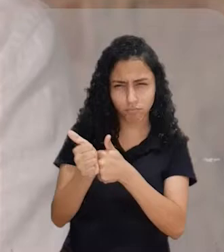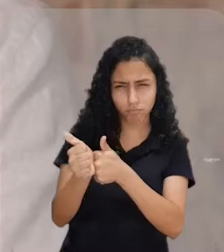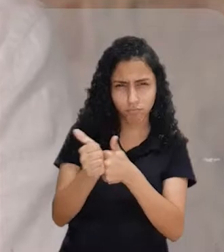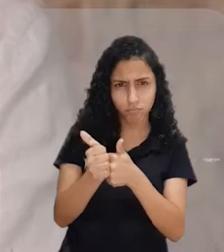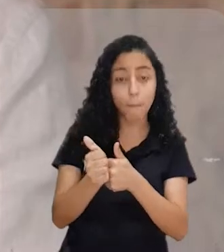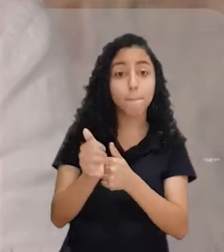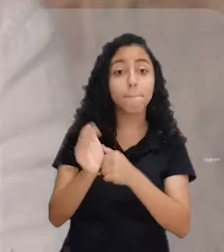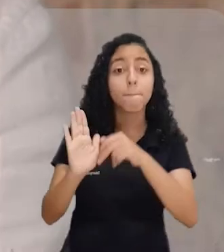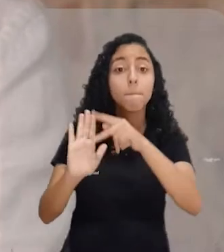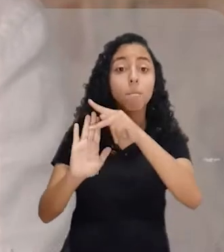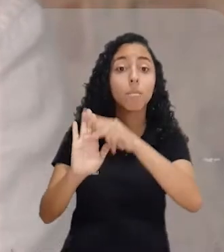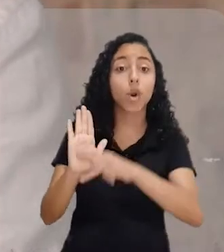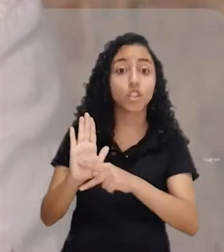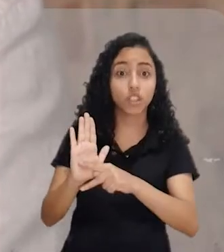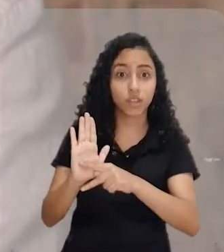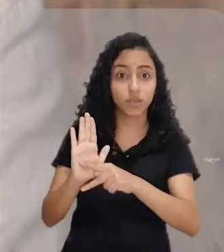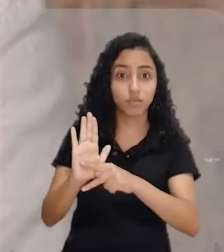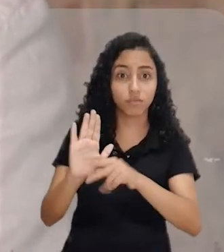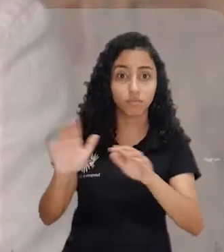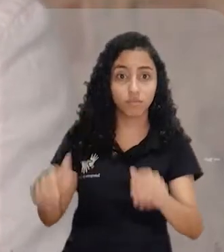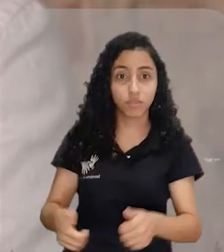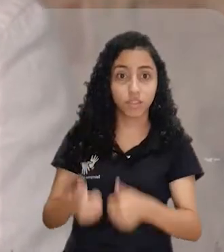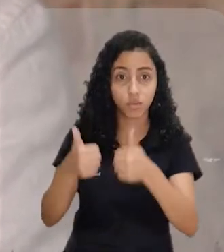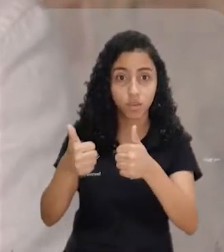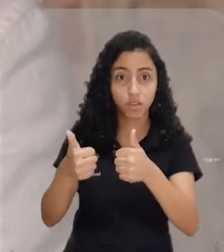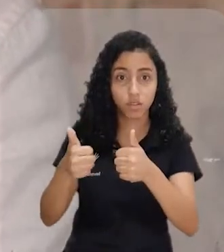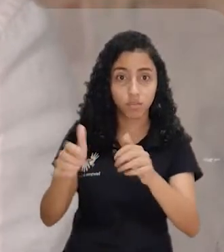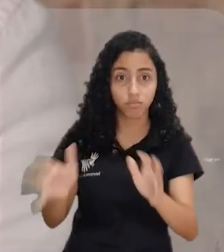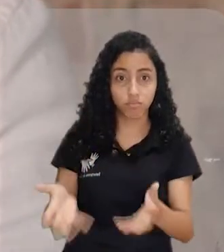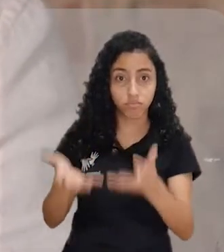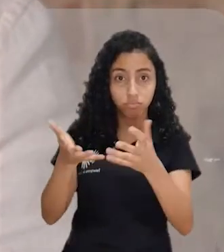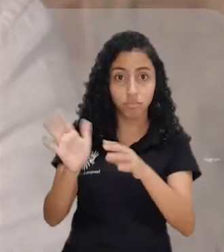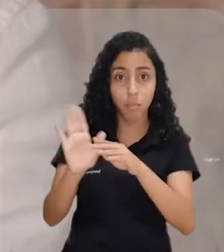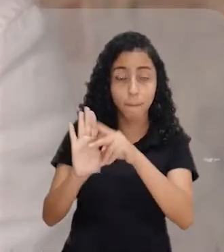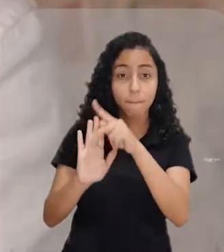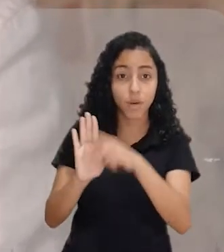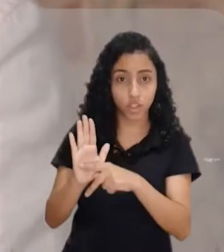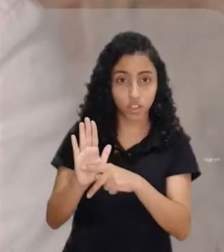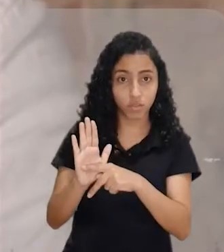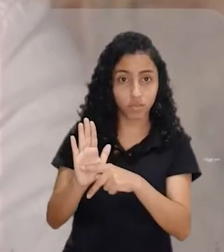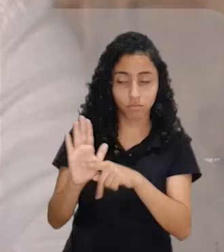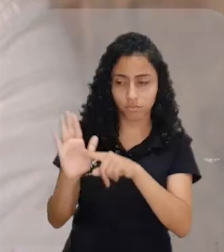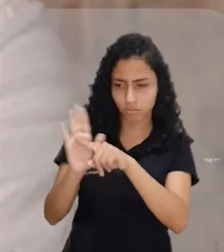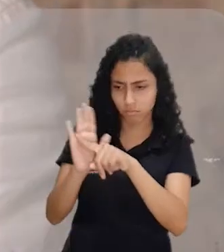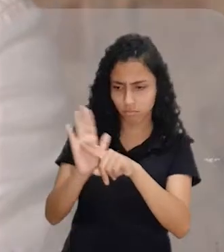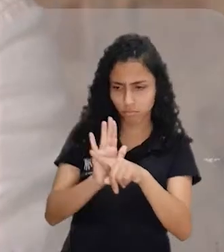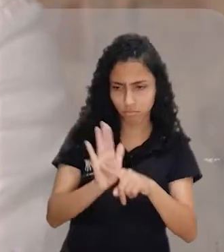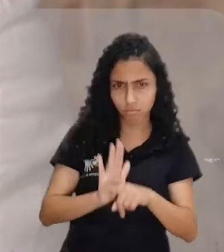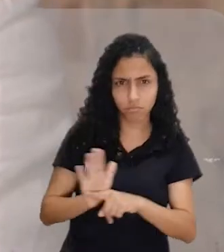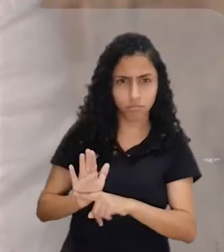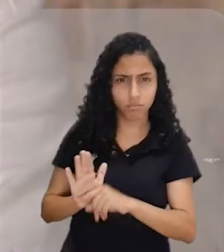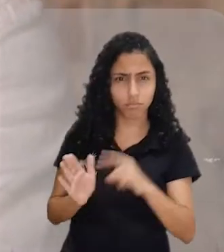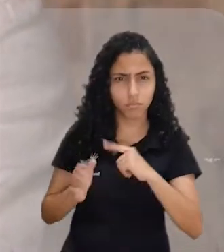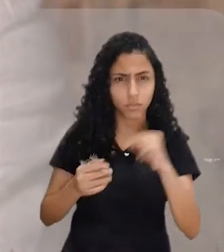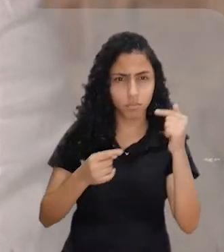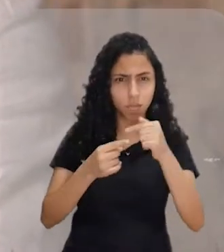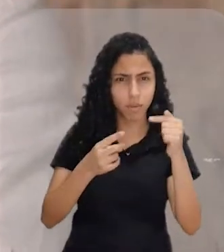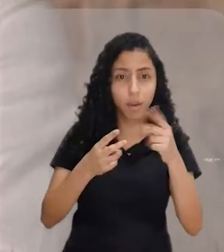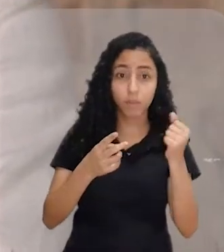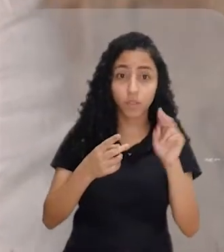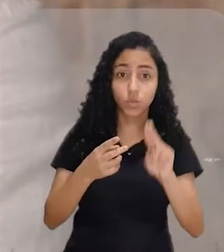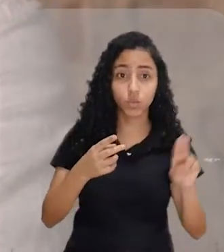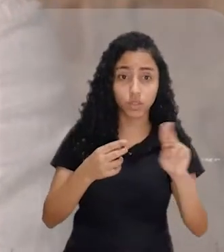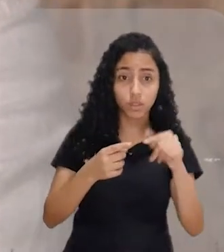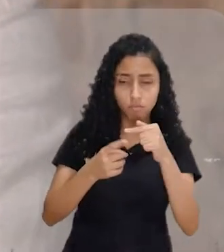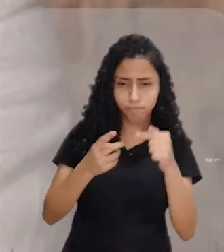o processo de acompanhamento do projeto de restauração. Então, uma vez que o projeto é implantado, existem um conjunto